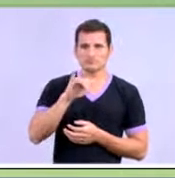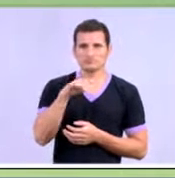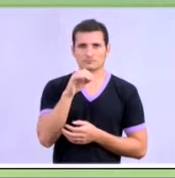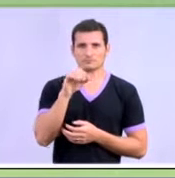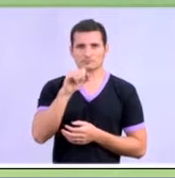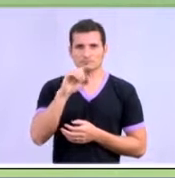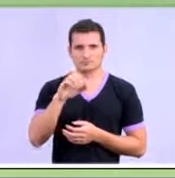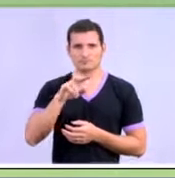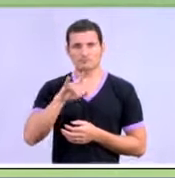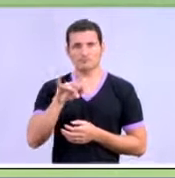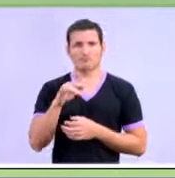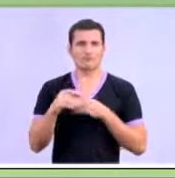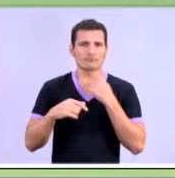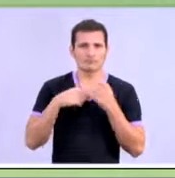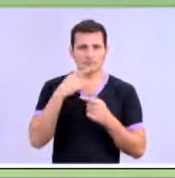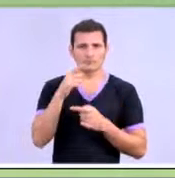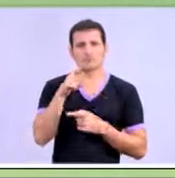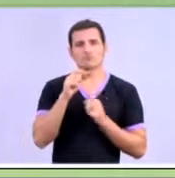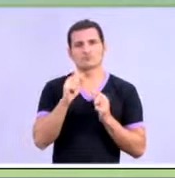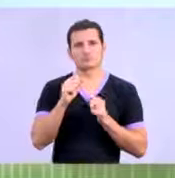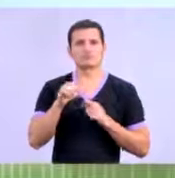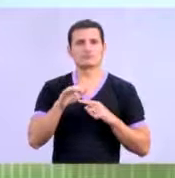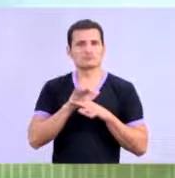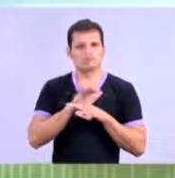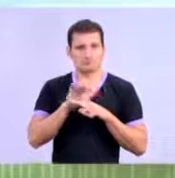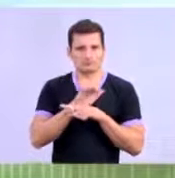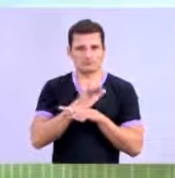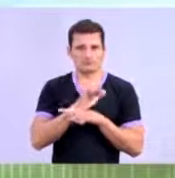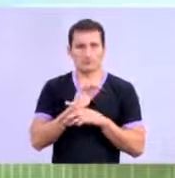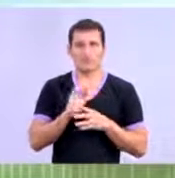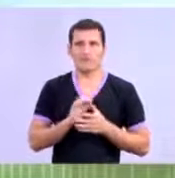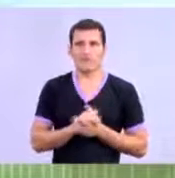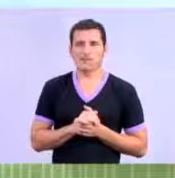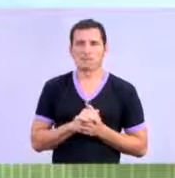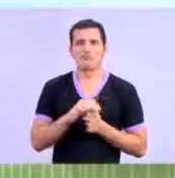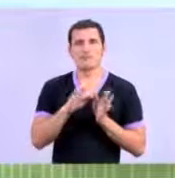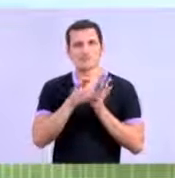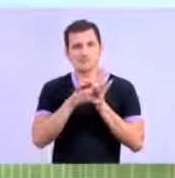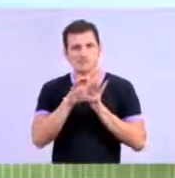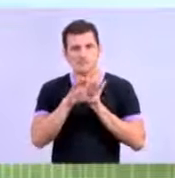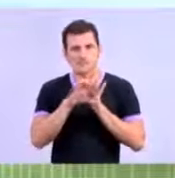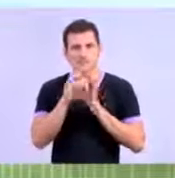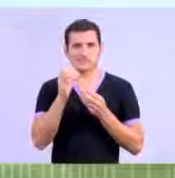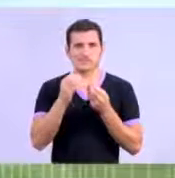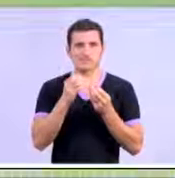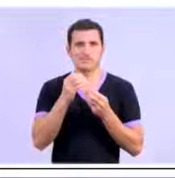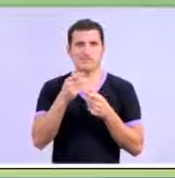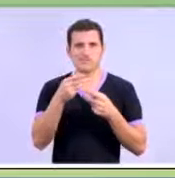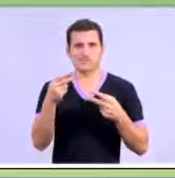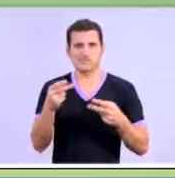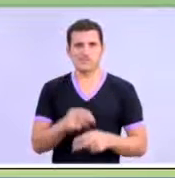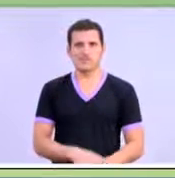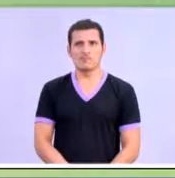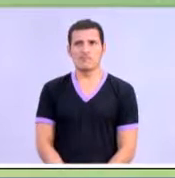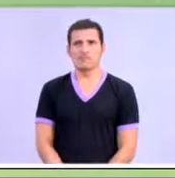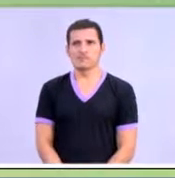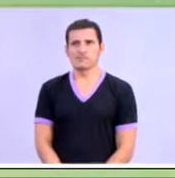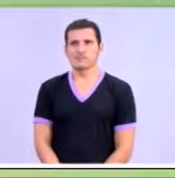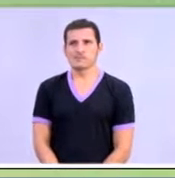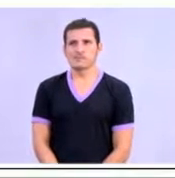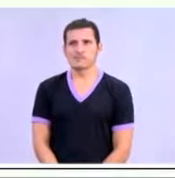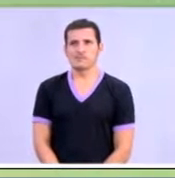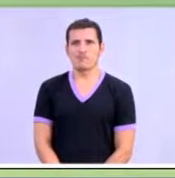podem tirar as dúvidas que vocês tiverem. Inclusive a gente vai falar um pouquinho mais sobre conceitos de objetos. Vamos lá.